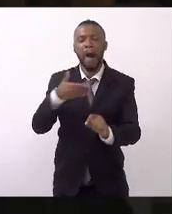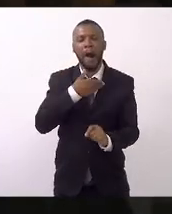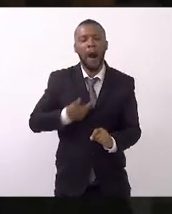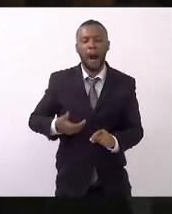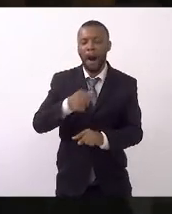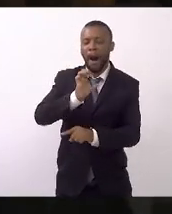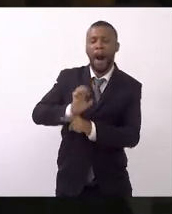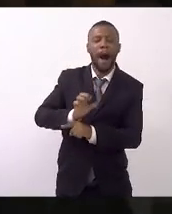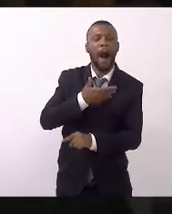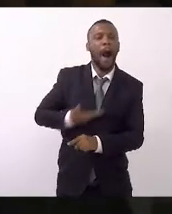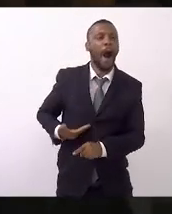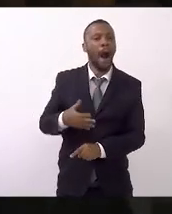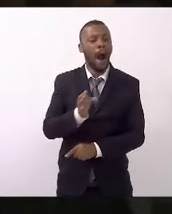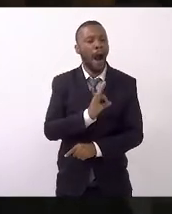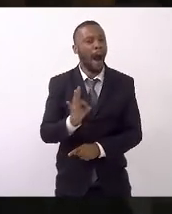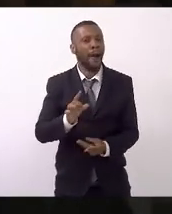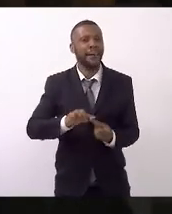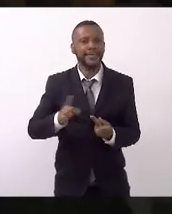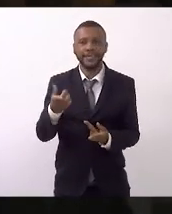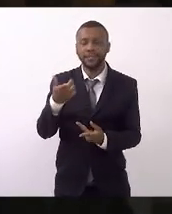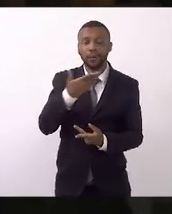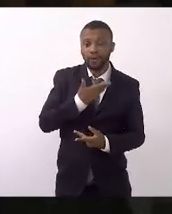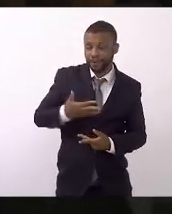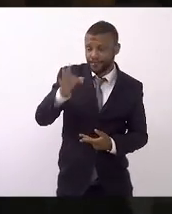Estado, nem a União